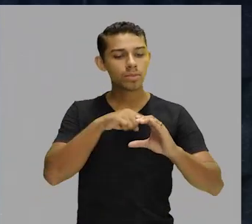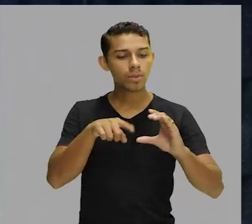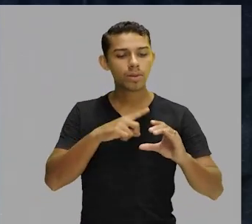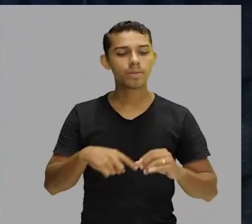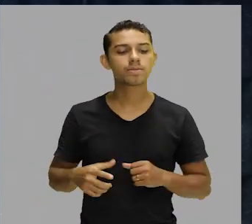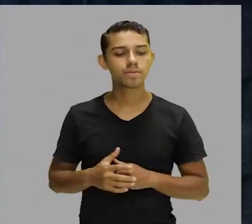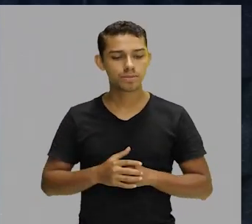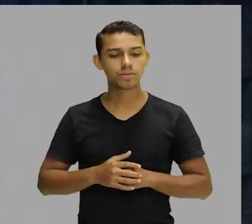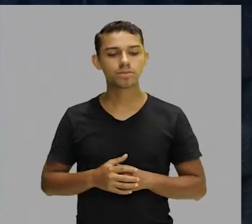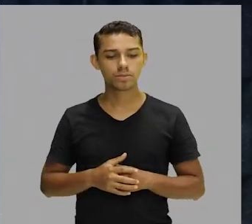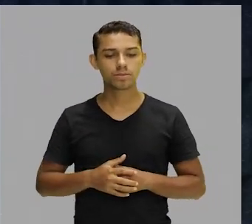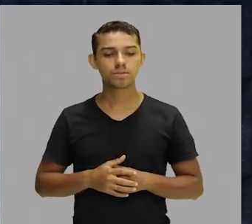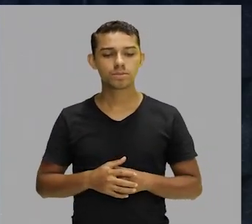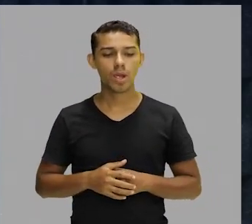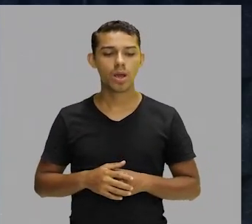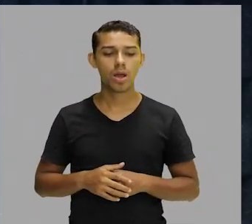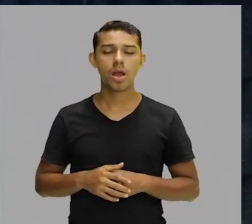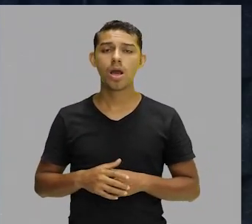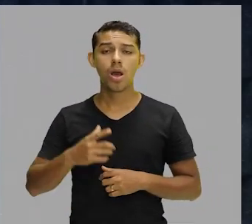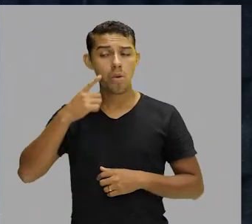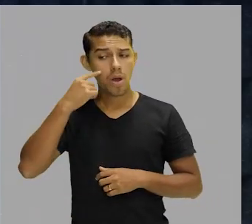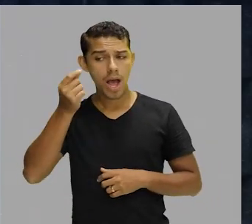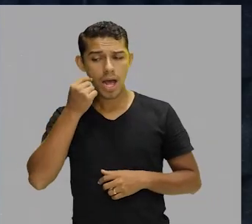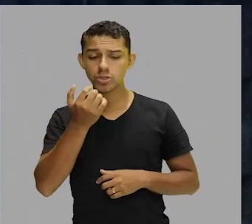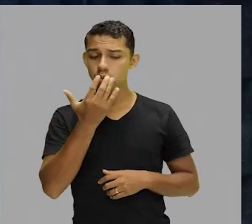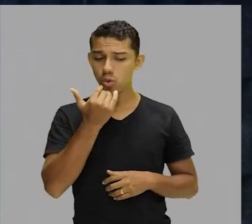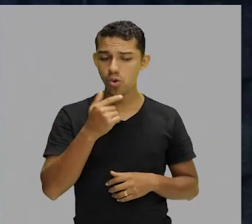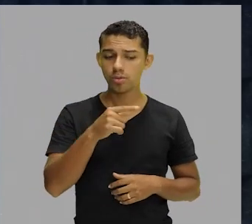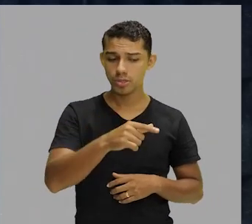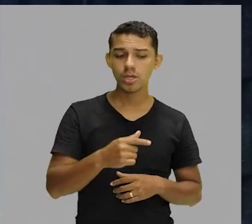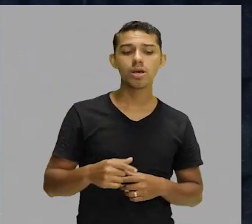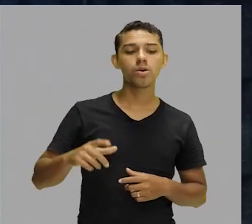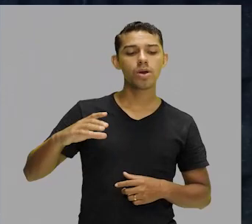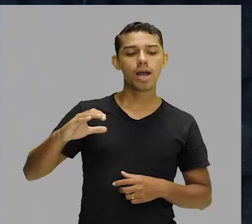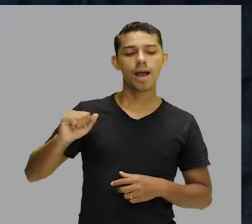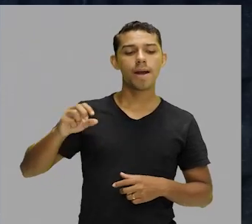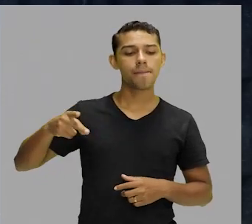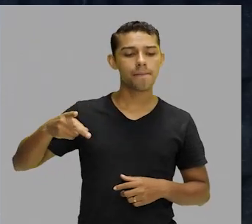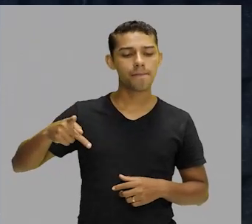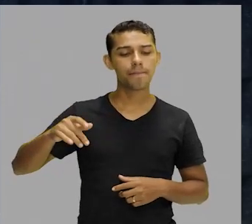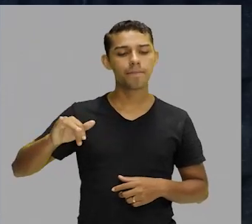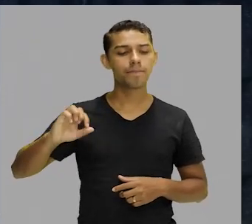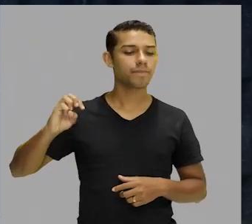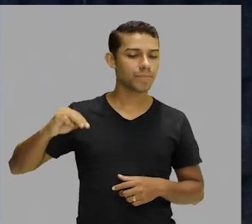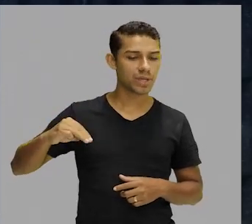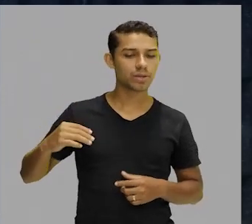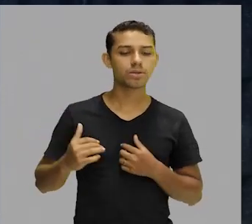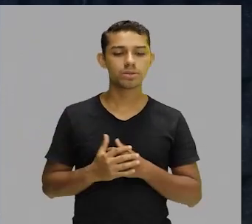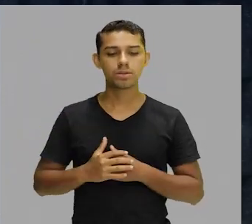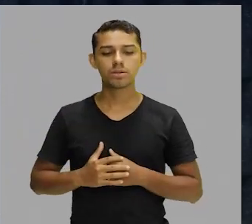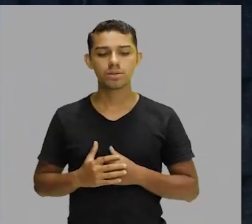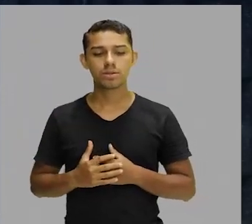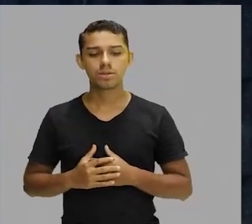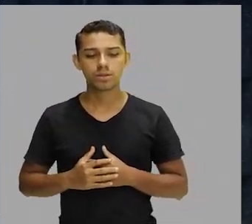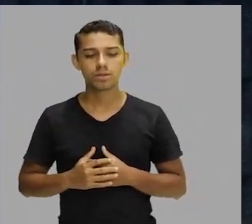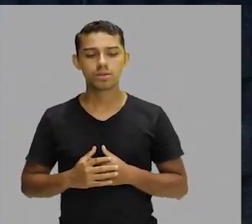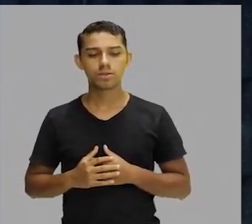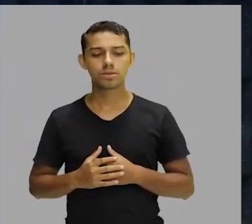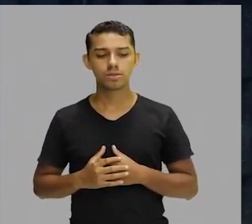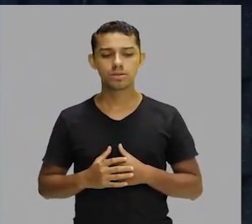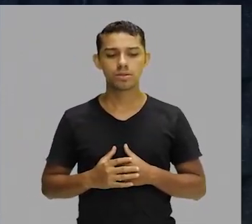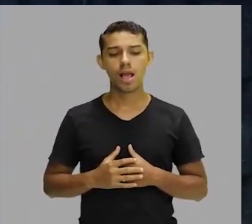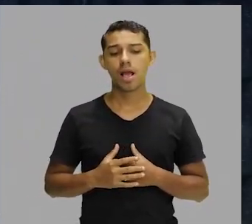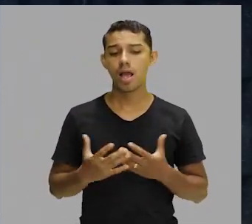que serve de alimento para o rato, que serve de alimento para a coruja. Aí eu tenho a coruja, que serve de alimento para a larva